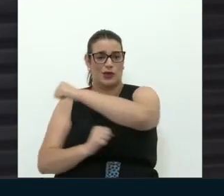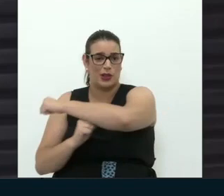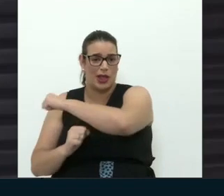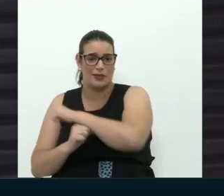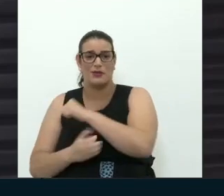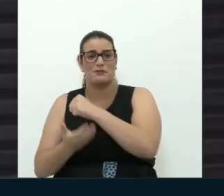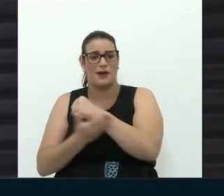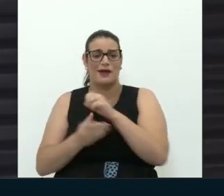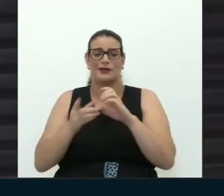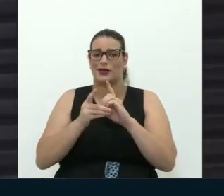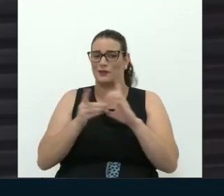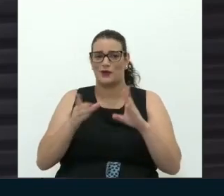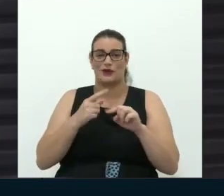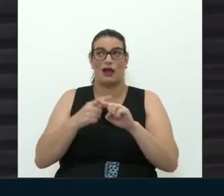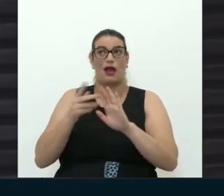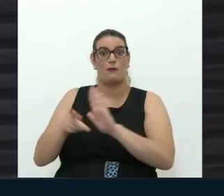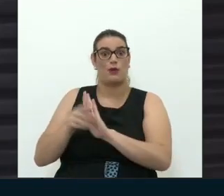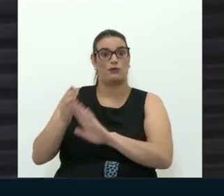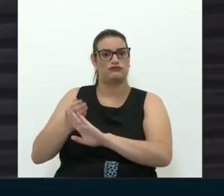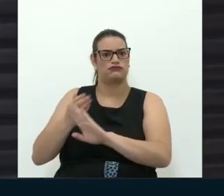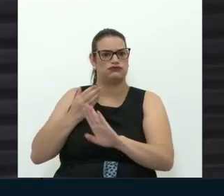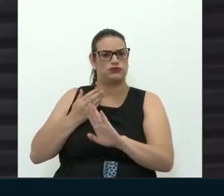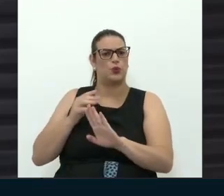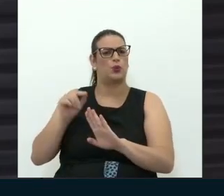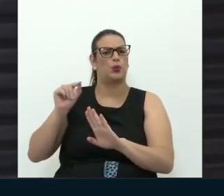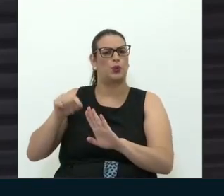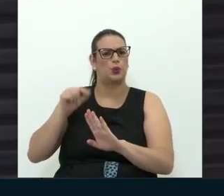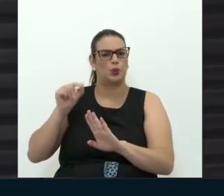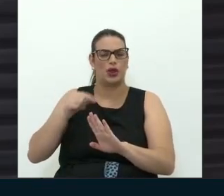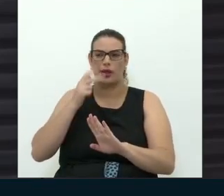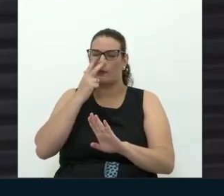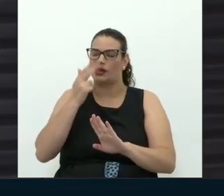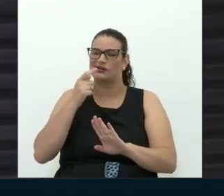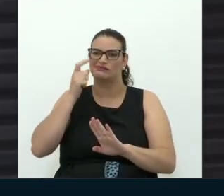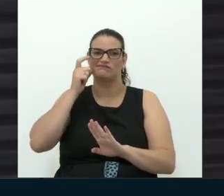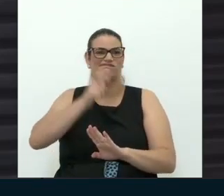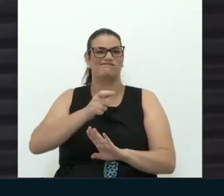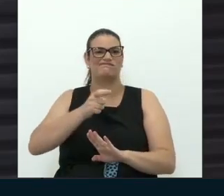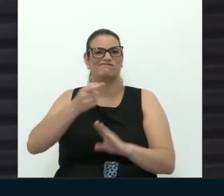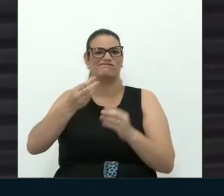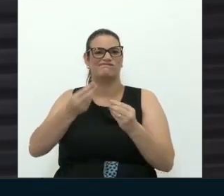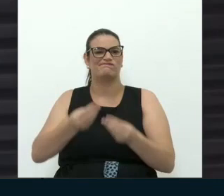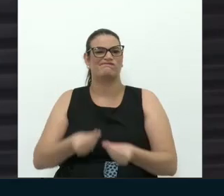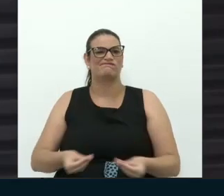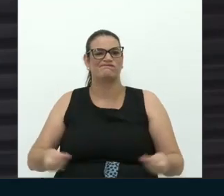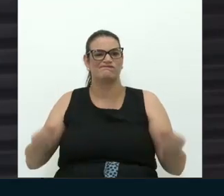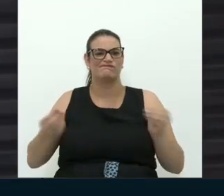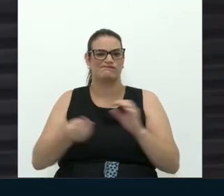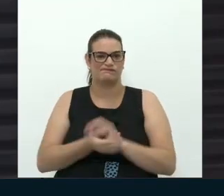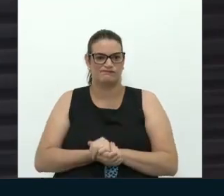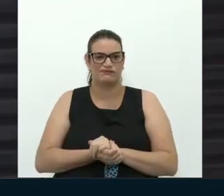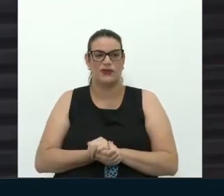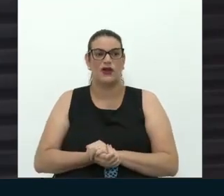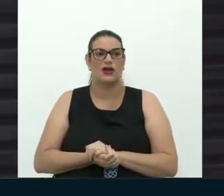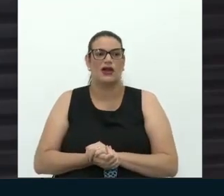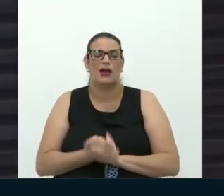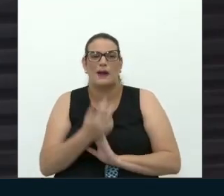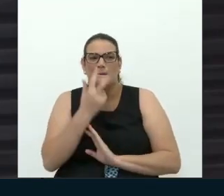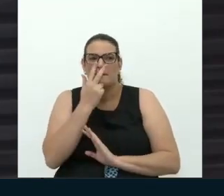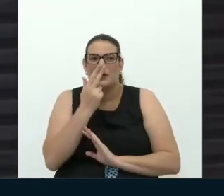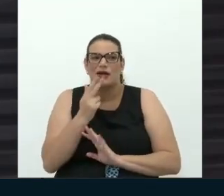da Democracia quando o afastamento causa desinteresse e aquele desinteresse aquela uiriz